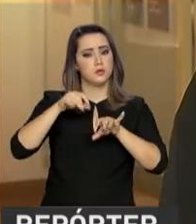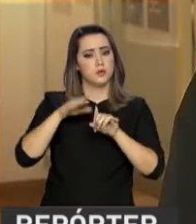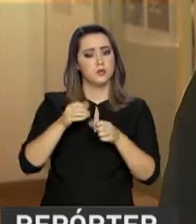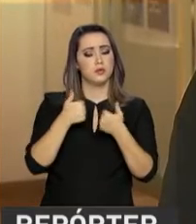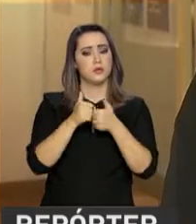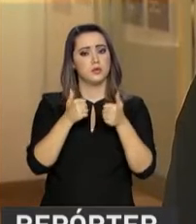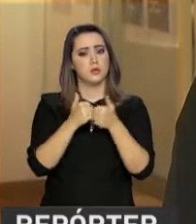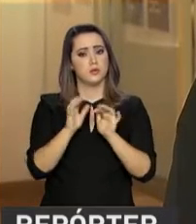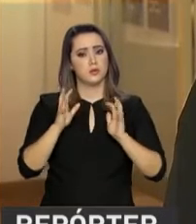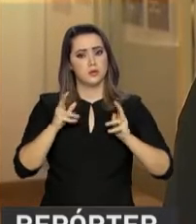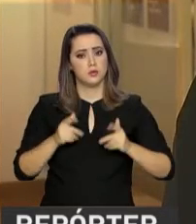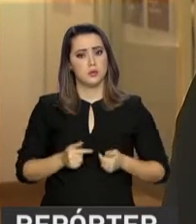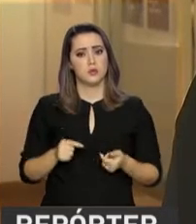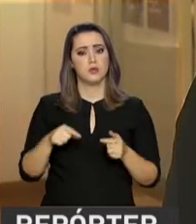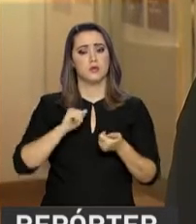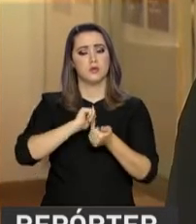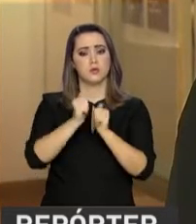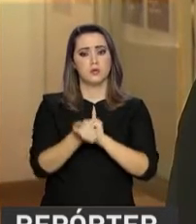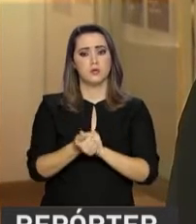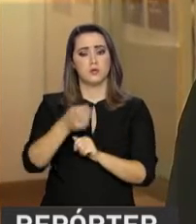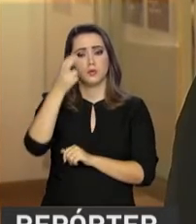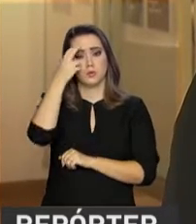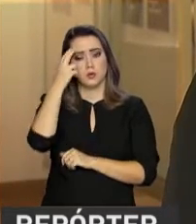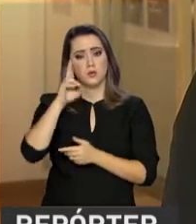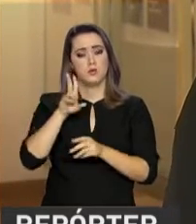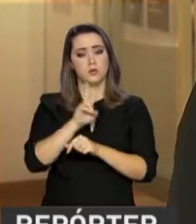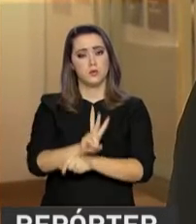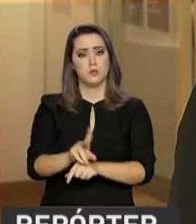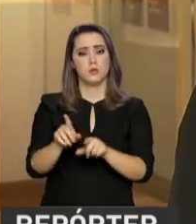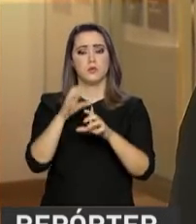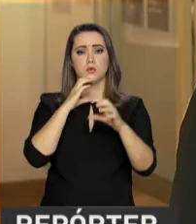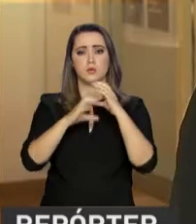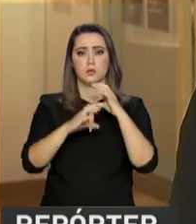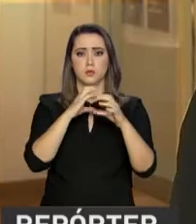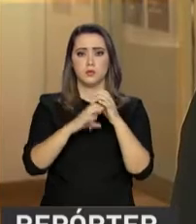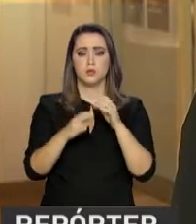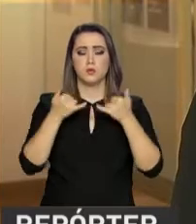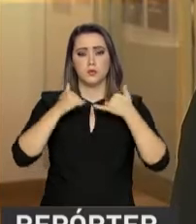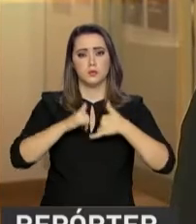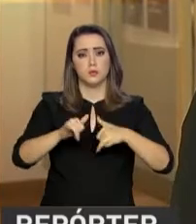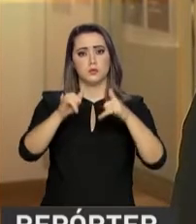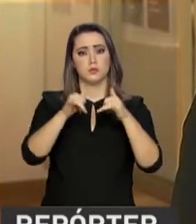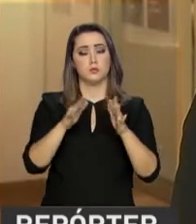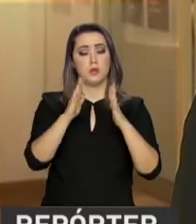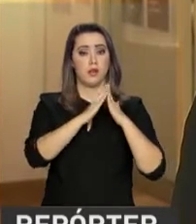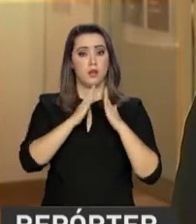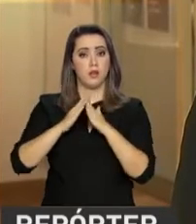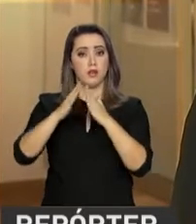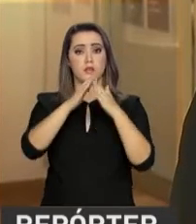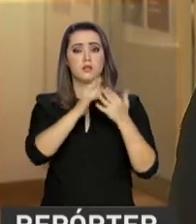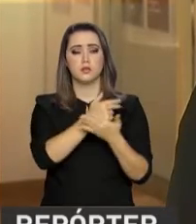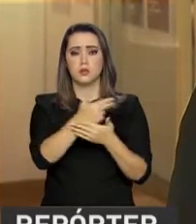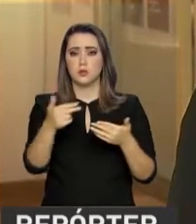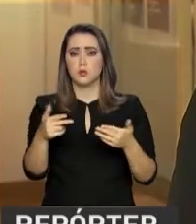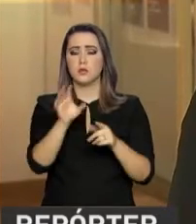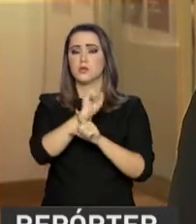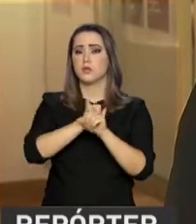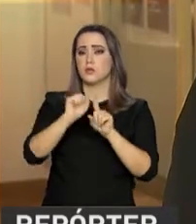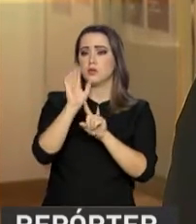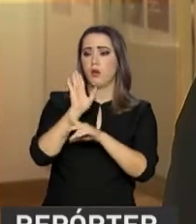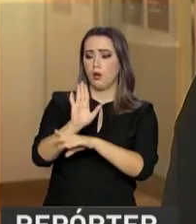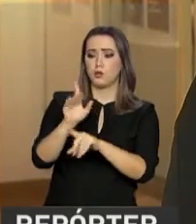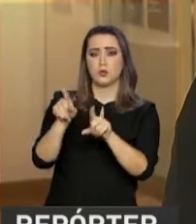transporte, saneamento básico, esporte, cultura, defesa, comunicações, energia, habitação e iniciativas sociais,